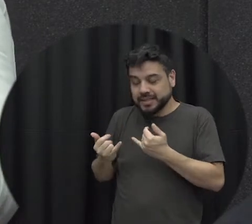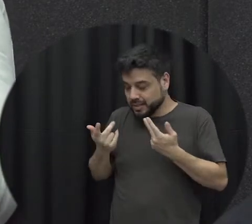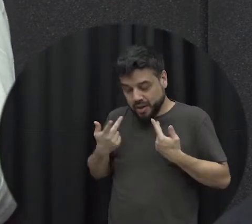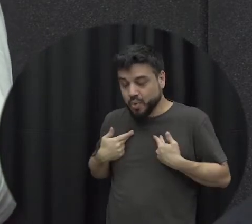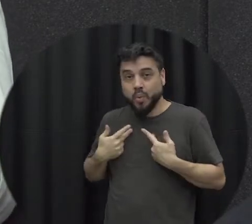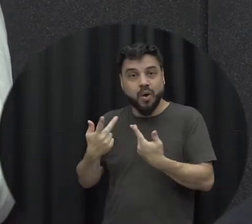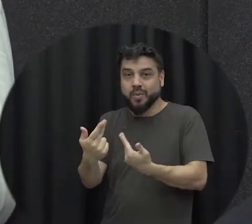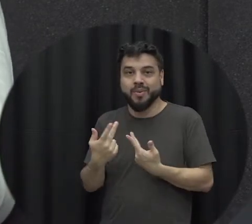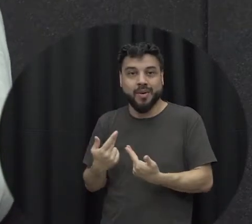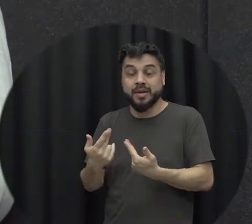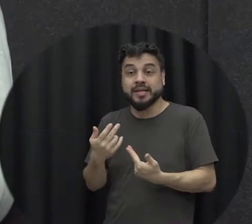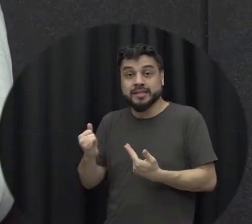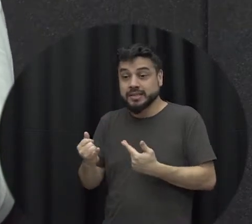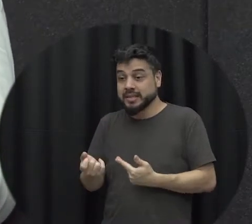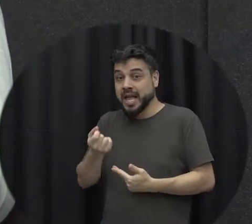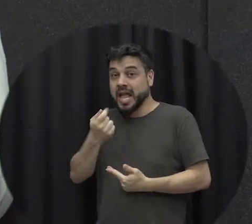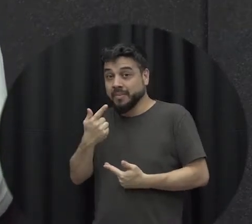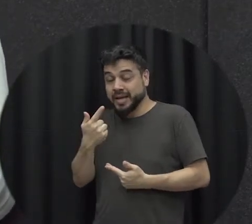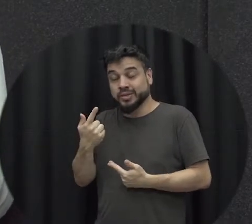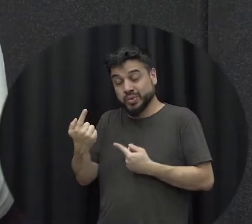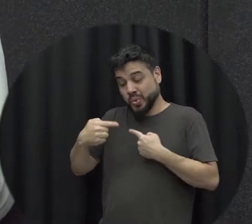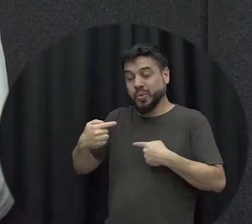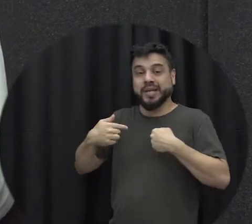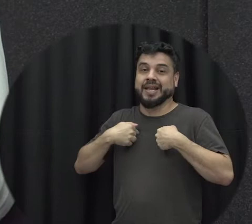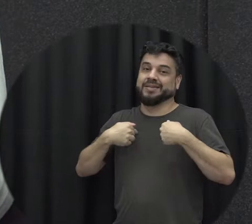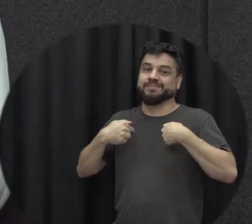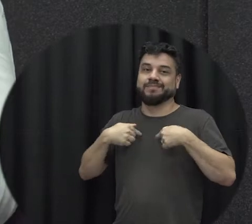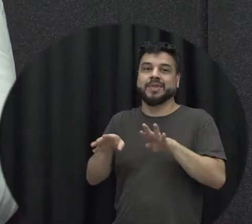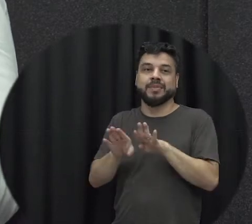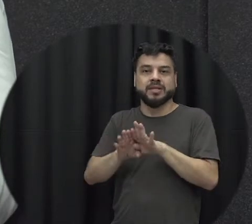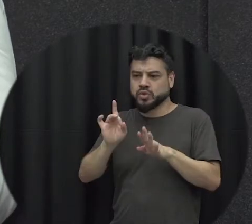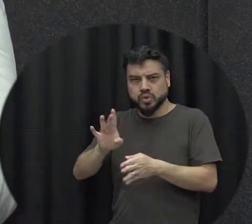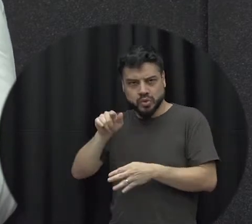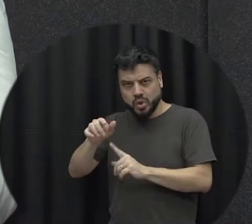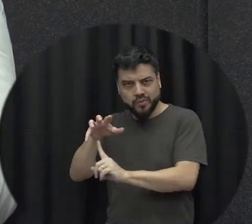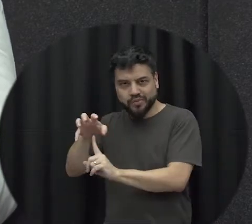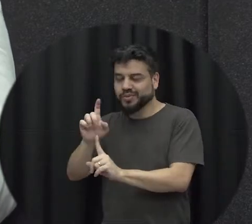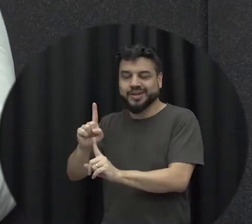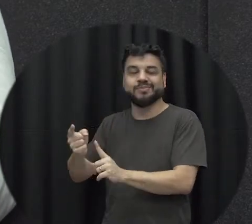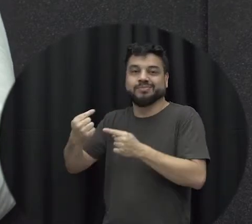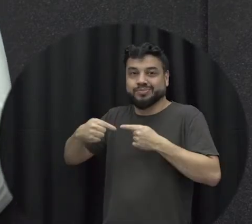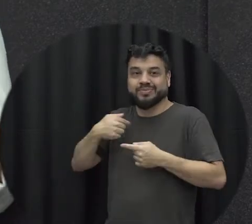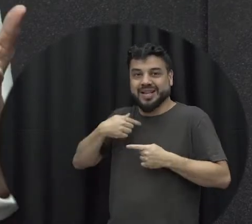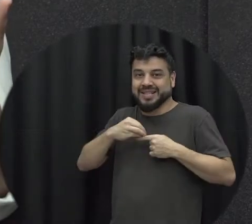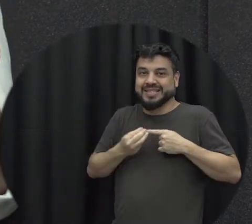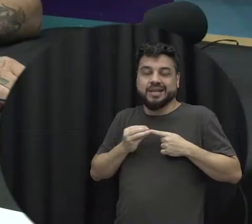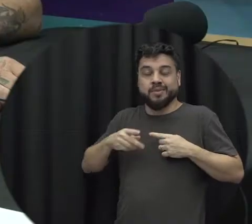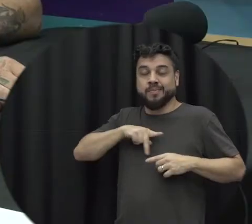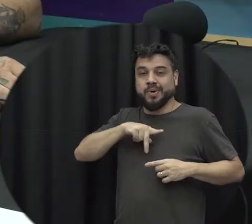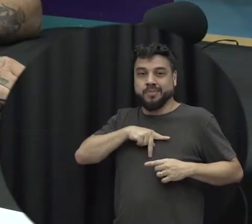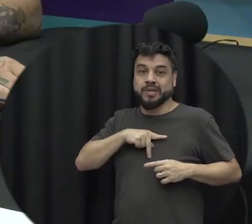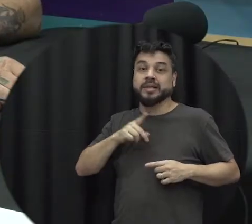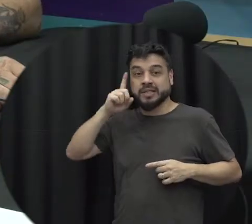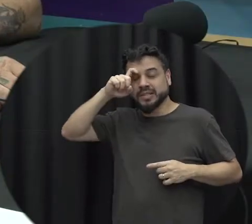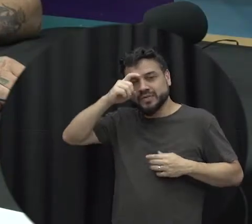igual a nossa. Então, a hora que a gente coloca um remédio, a gente não distrai só o fungo, distrai a nossa célula. Então, todo mundo sabe como é